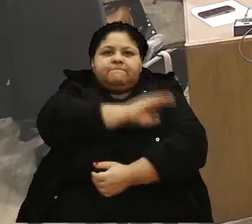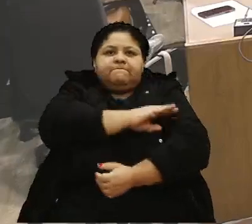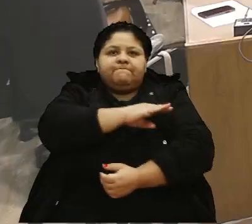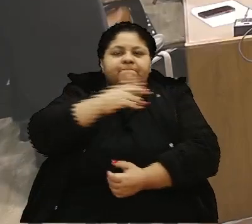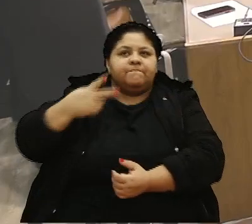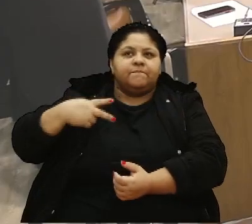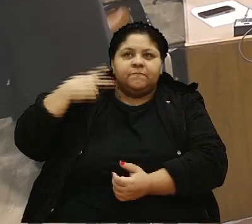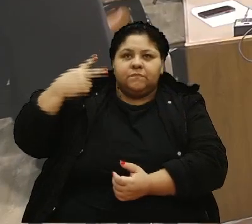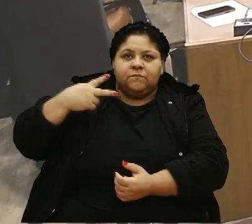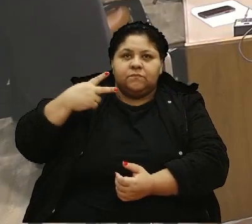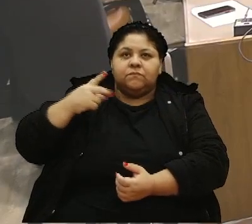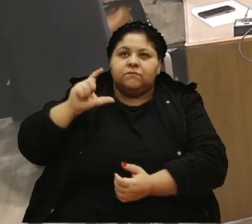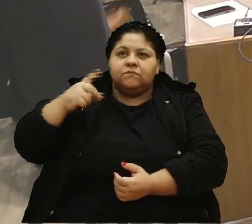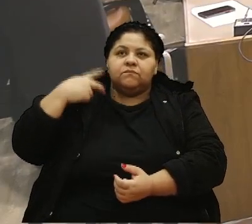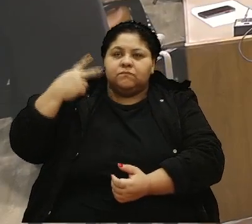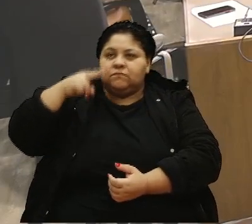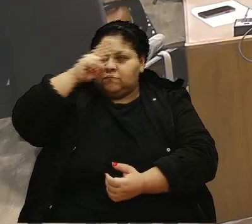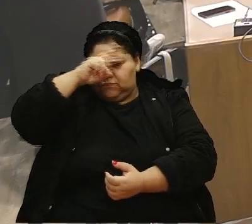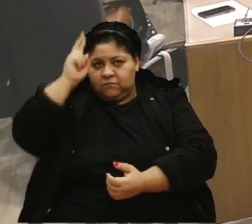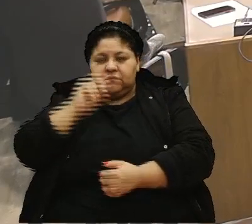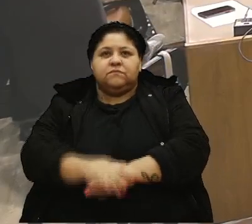A vereadora Edson da Rosa.